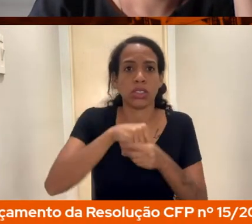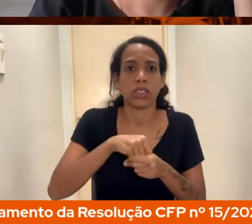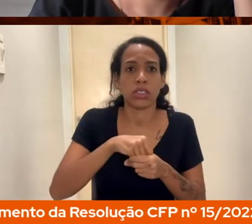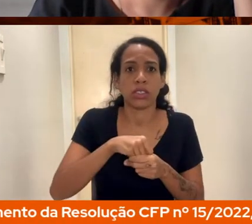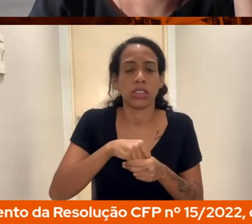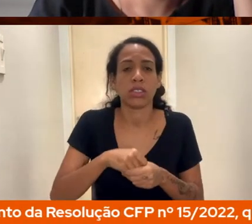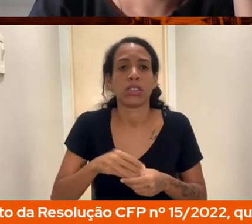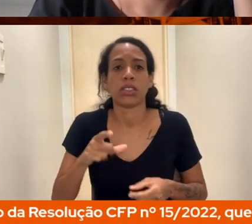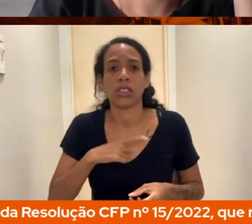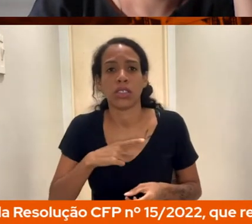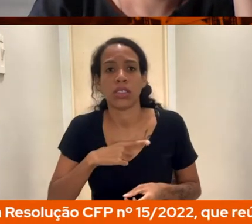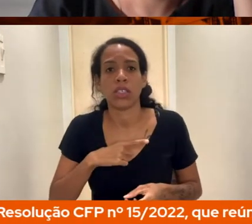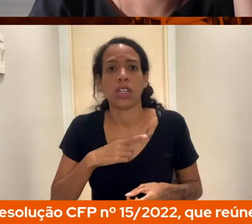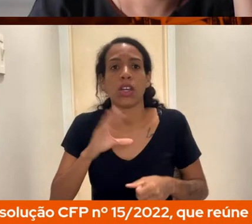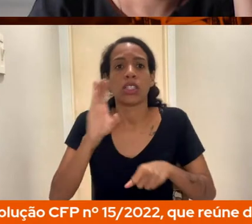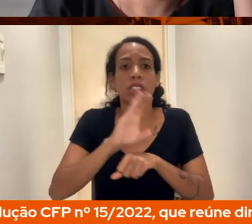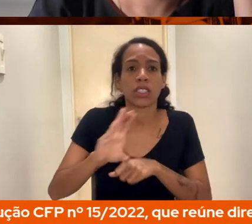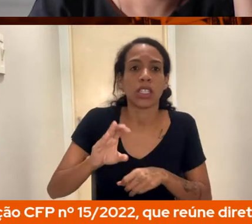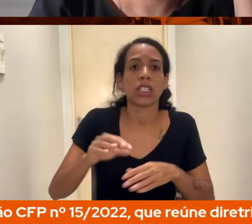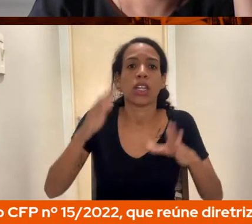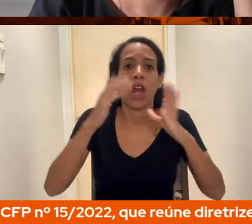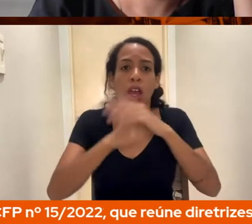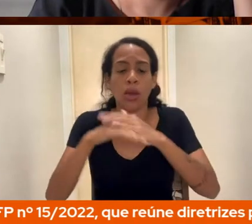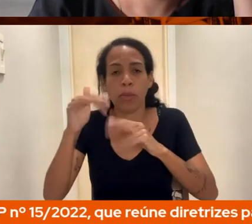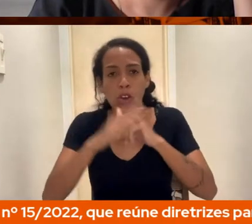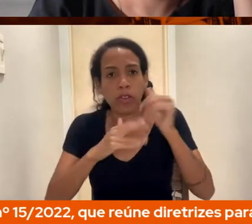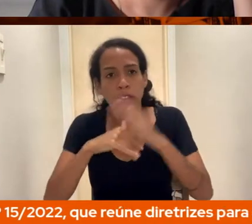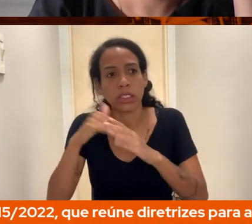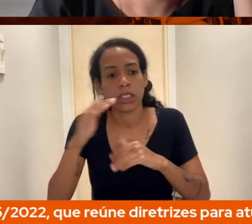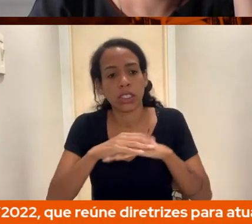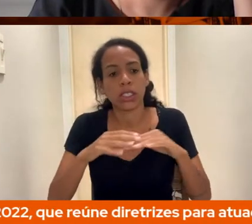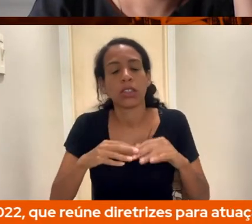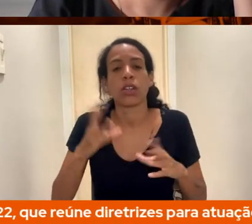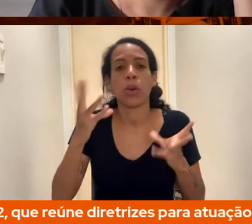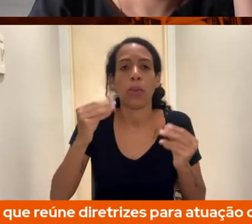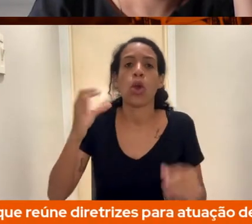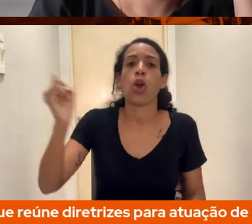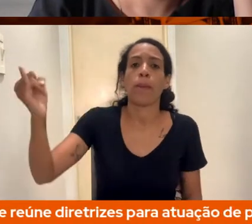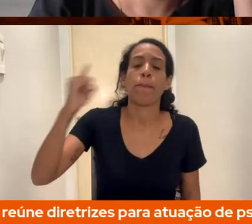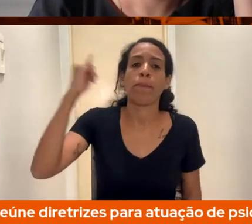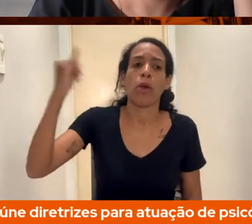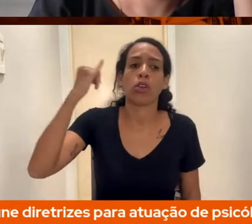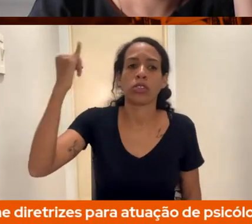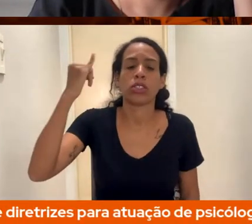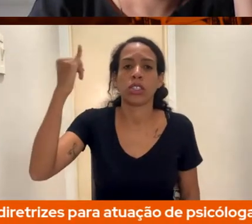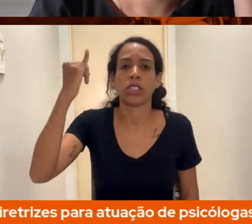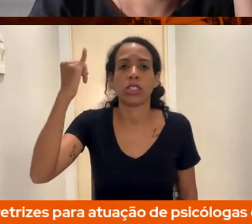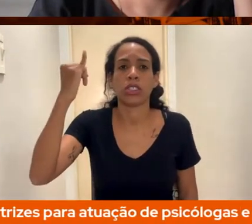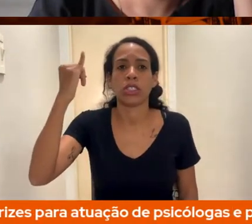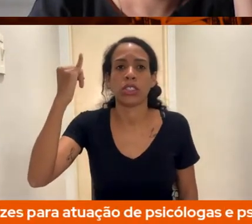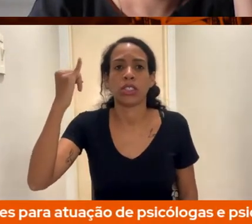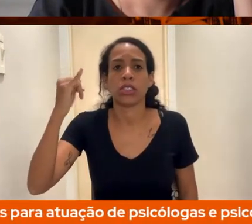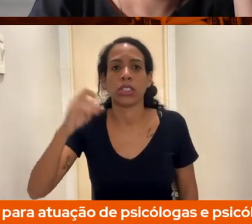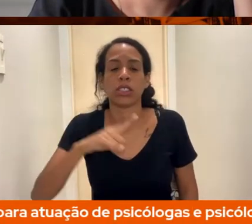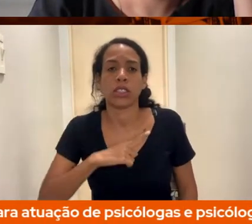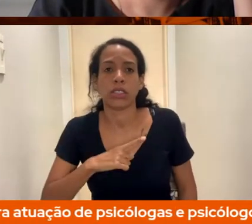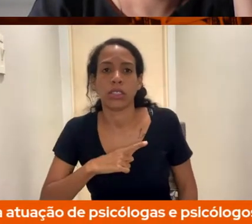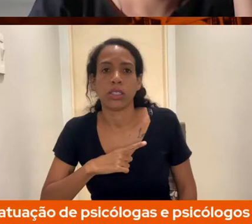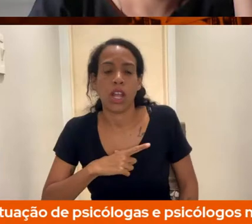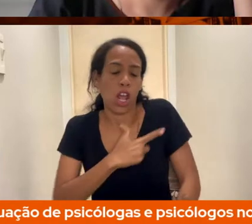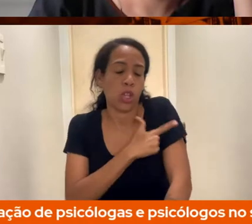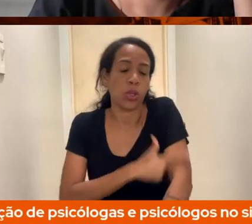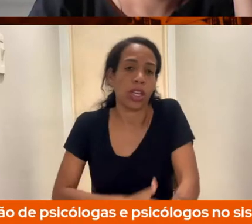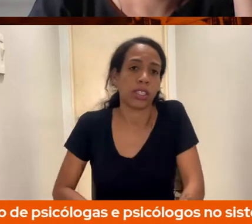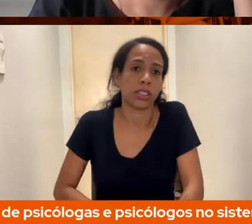ela, enquanto ciência, enquanto profissão, ela tem um papel muito importante na construção de políticas de socioeducação e